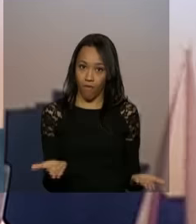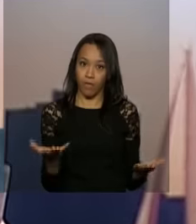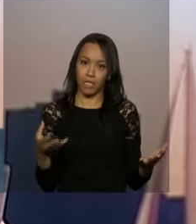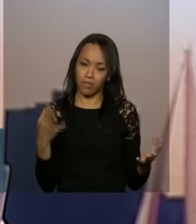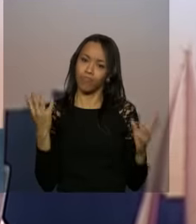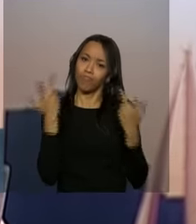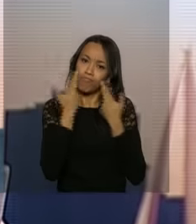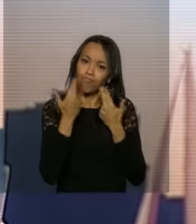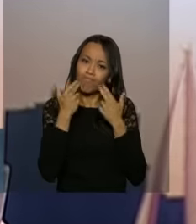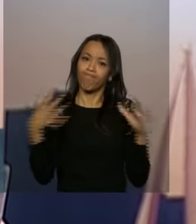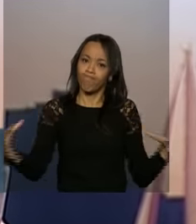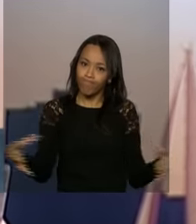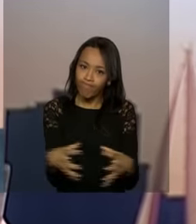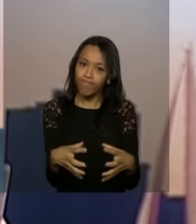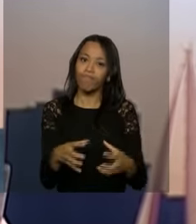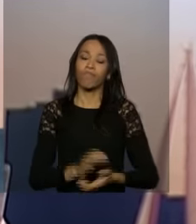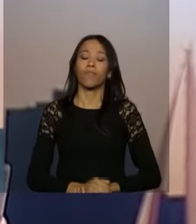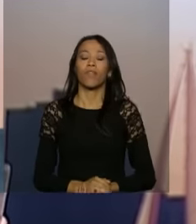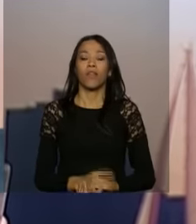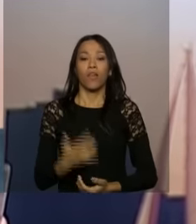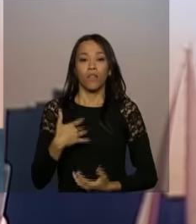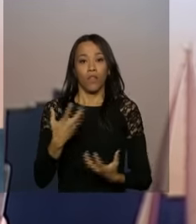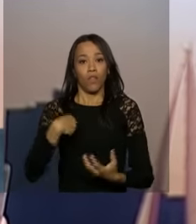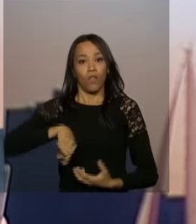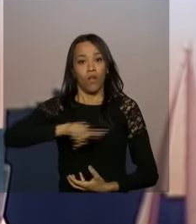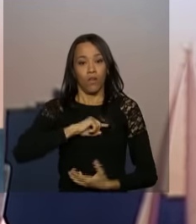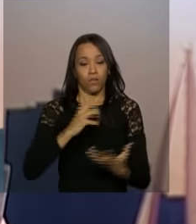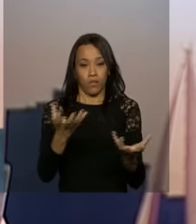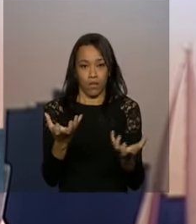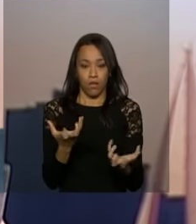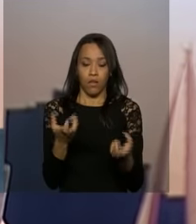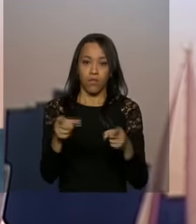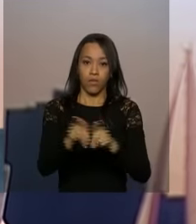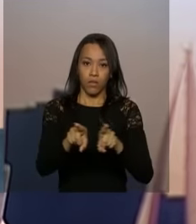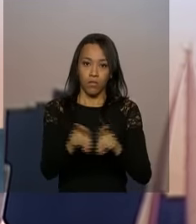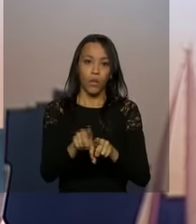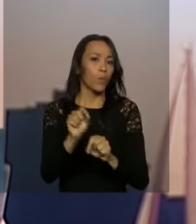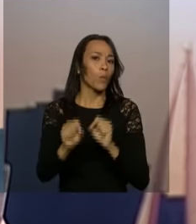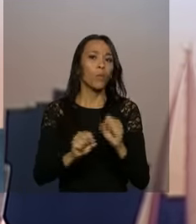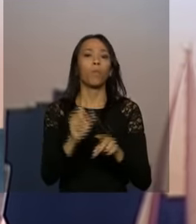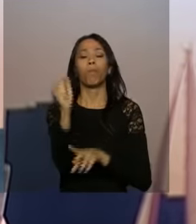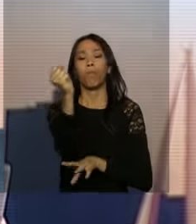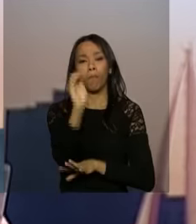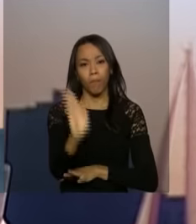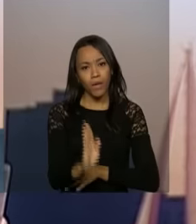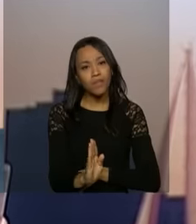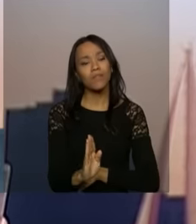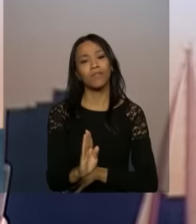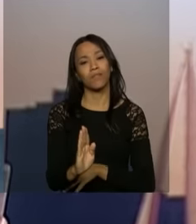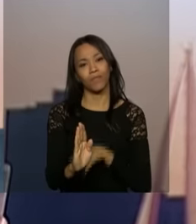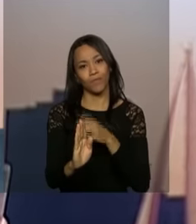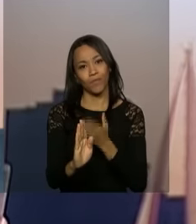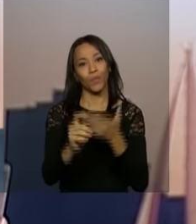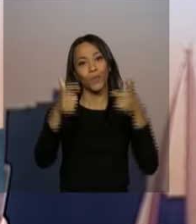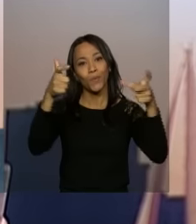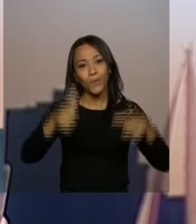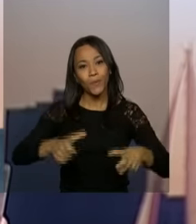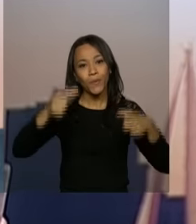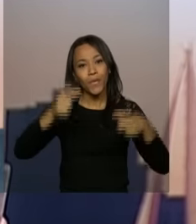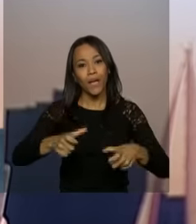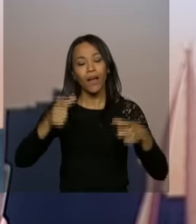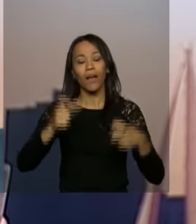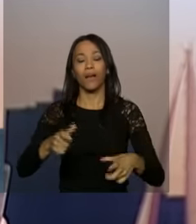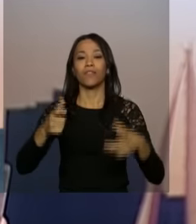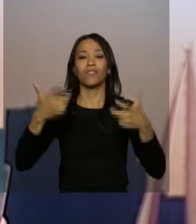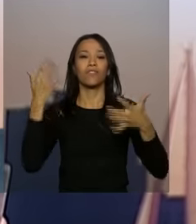eu quero dizer que, fundamentalmente, nós queremos também que o Brasil se torne um destino turístico dos